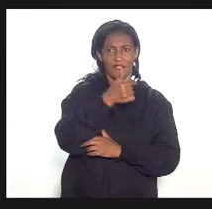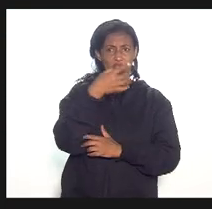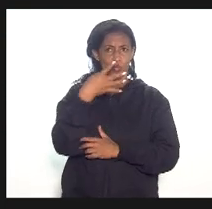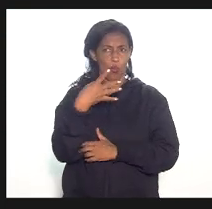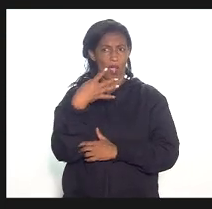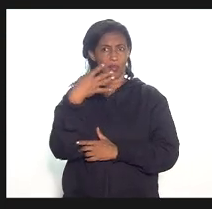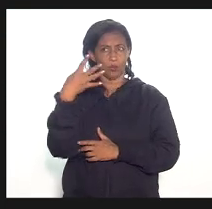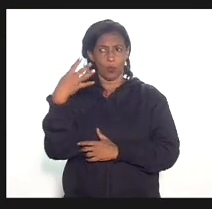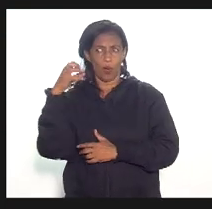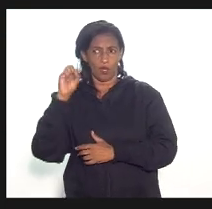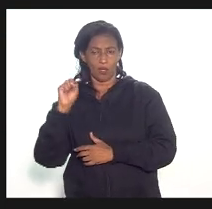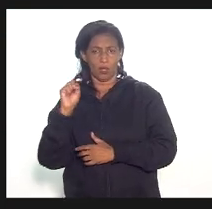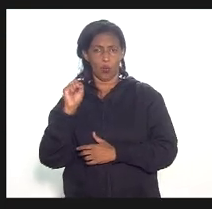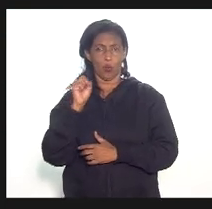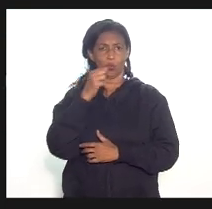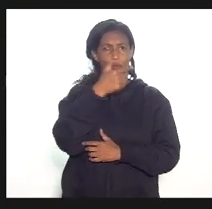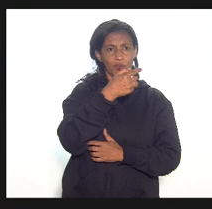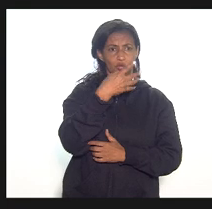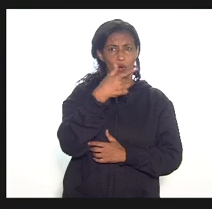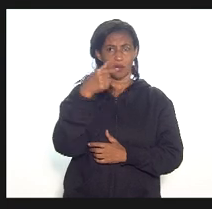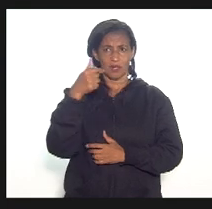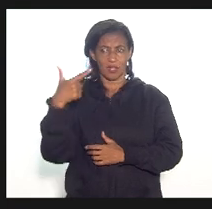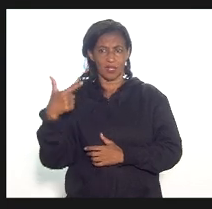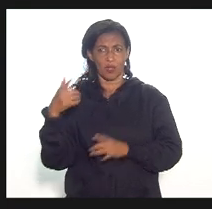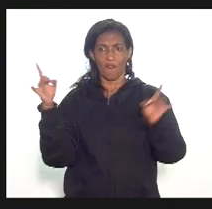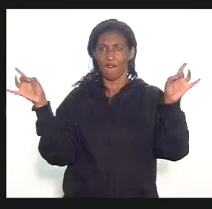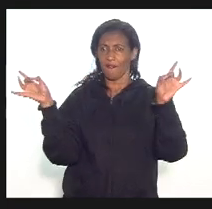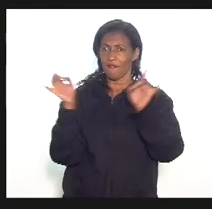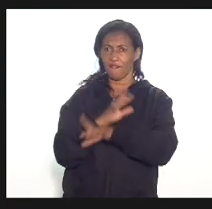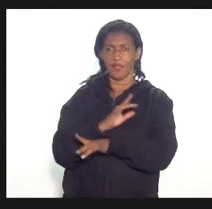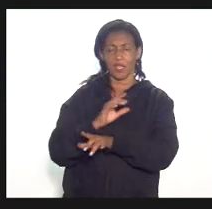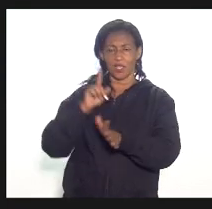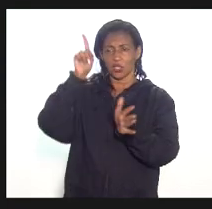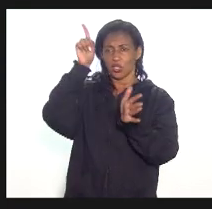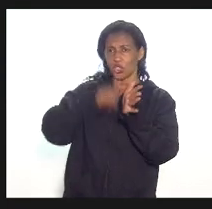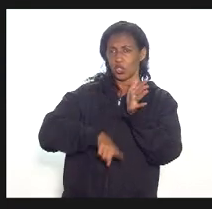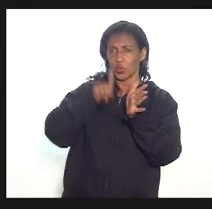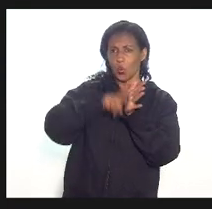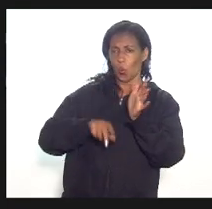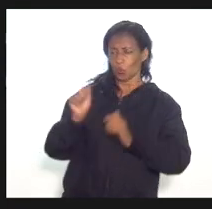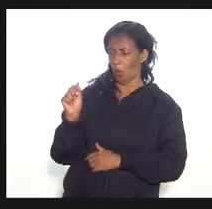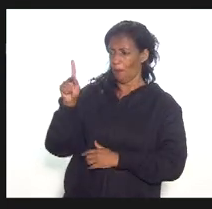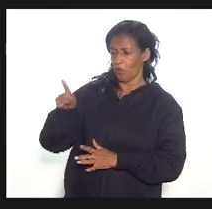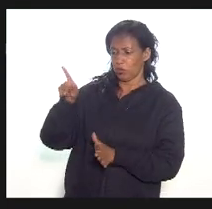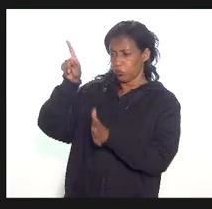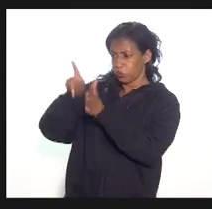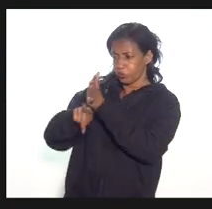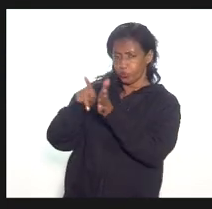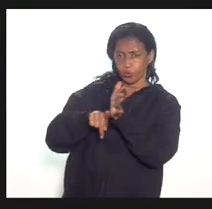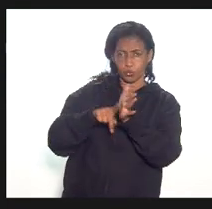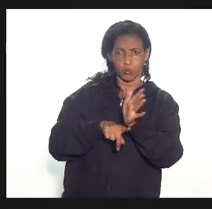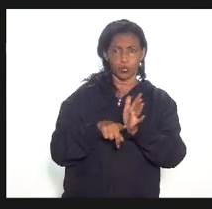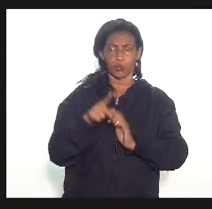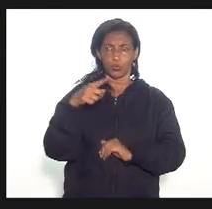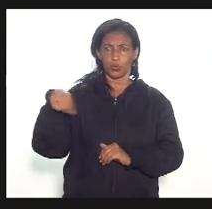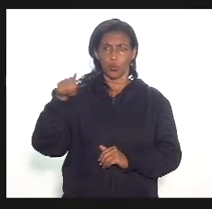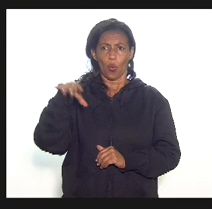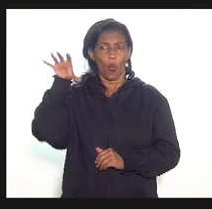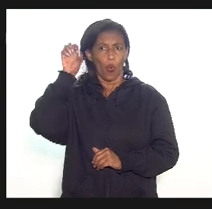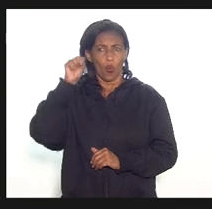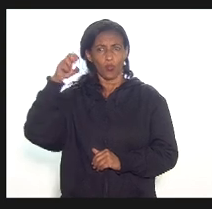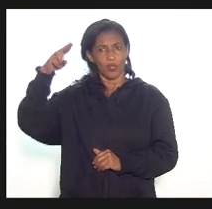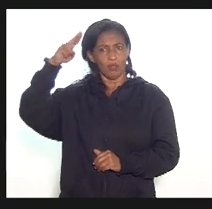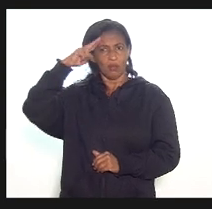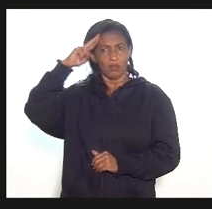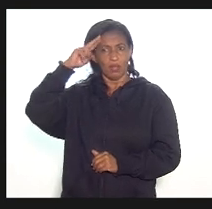72 fim do desconto dos reformados e pensionistas ouvir a tropa do novo código de ética e